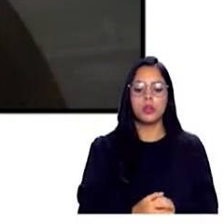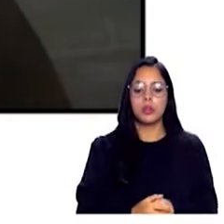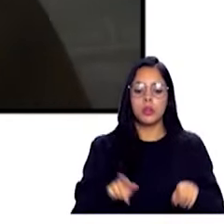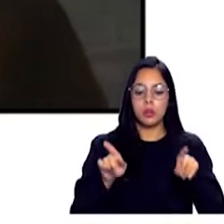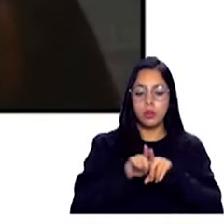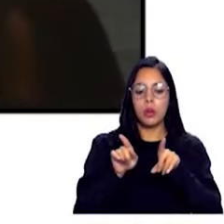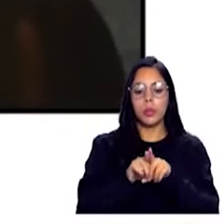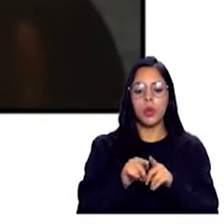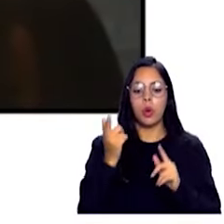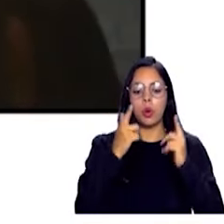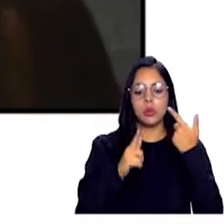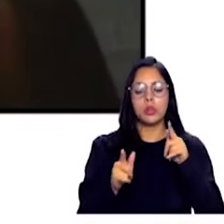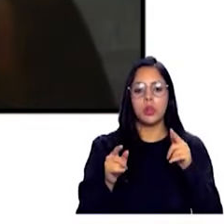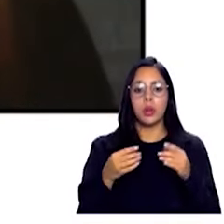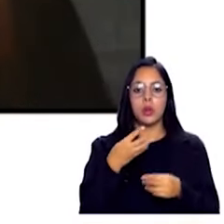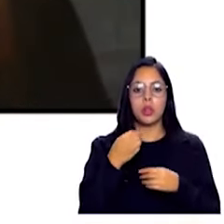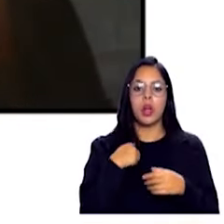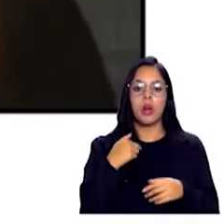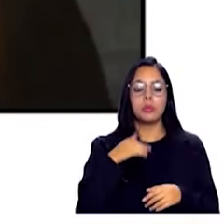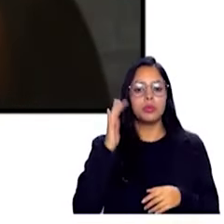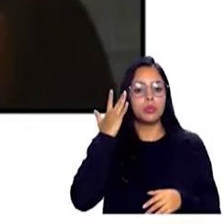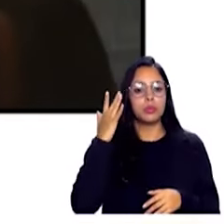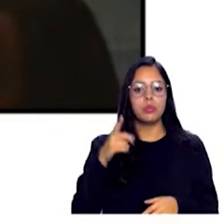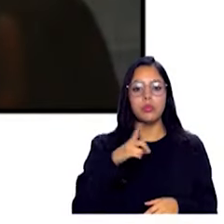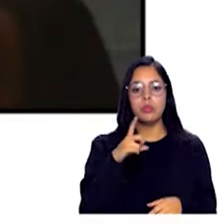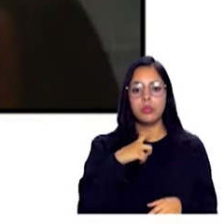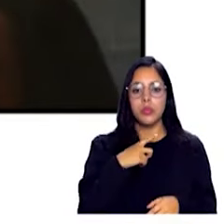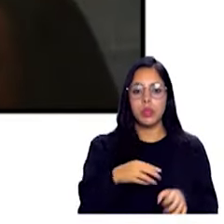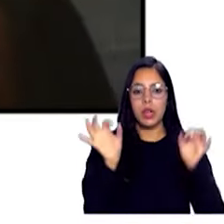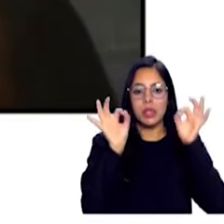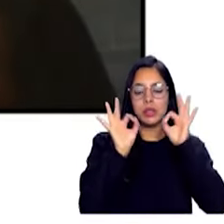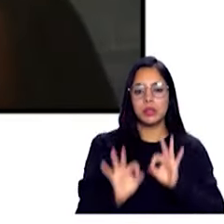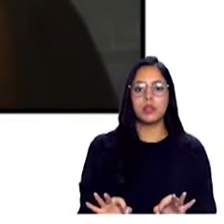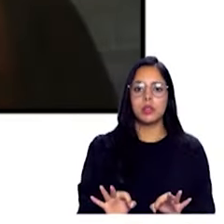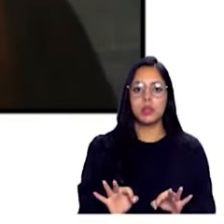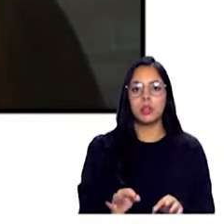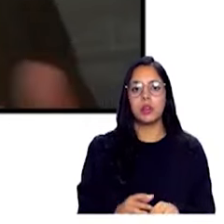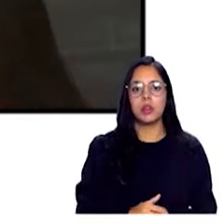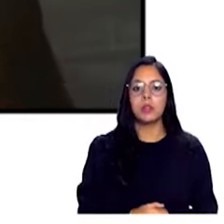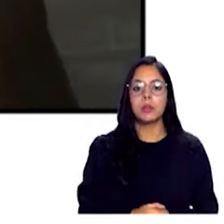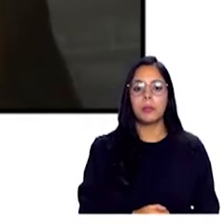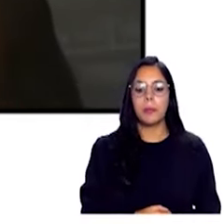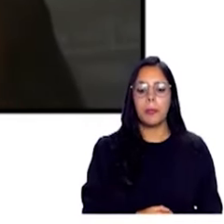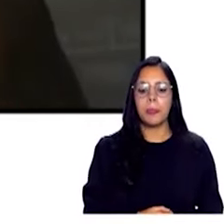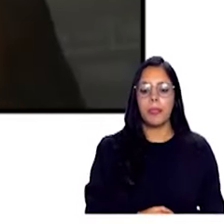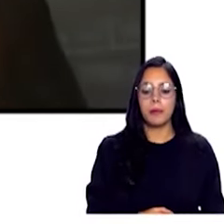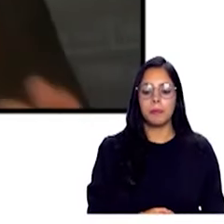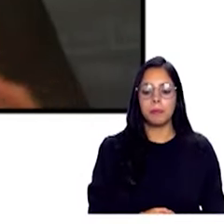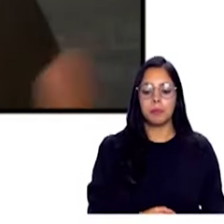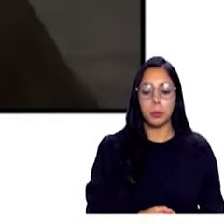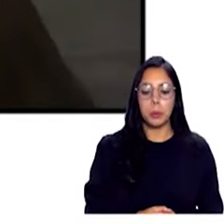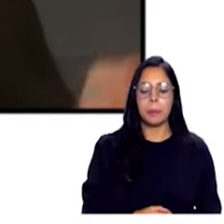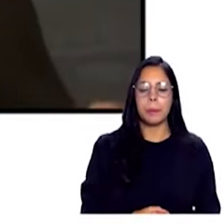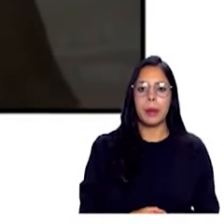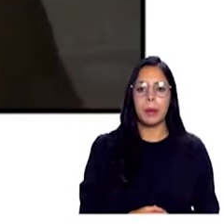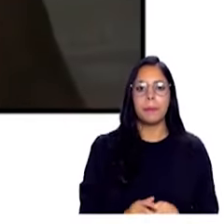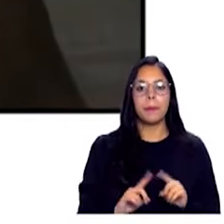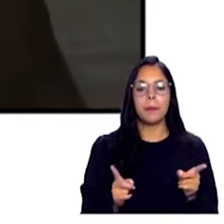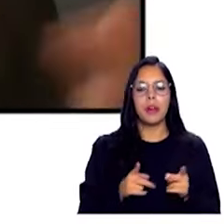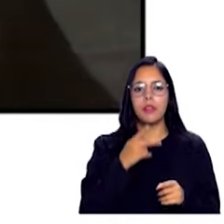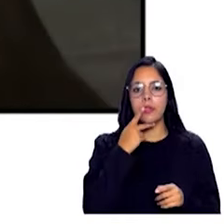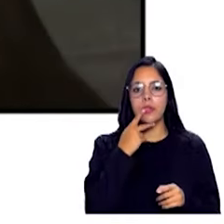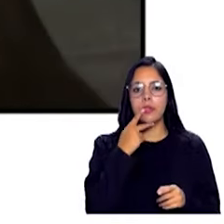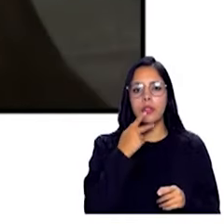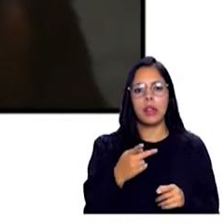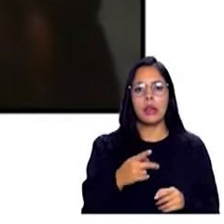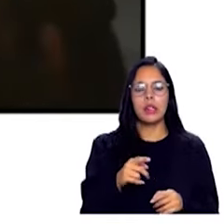em que a meu ver existe presunção absoluta agora dizer que há presunção absoluta é claro não significa dizer que esses dispositivos